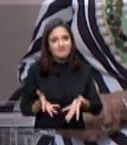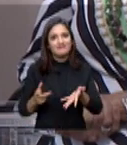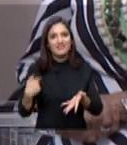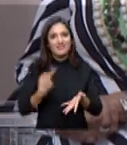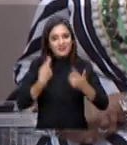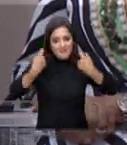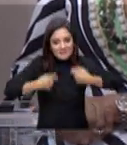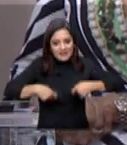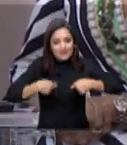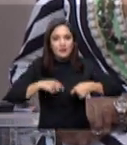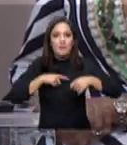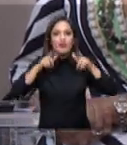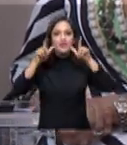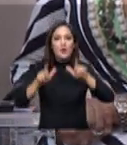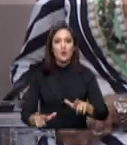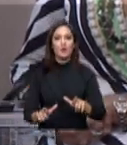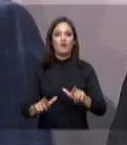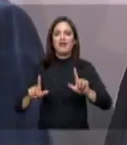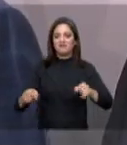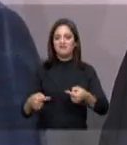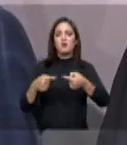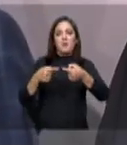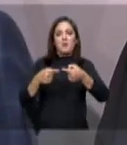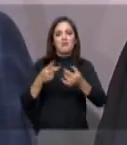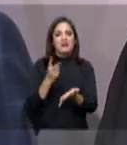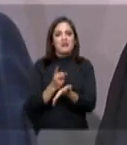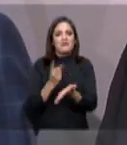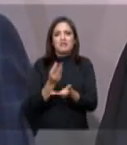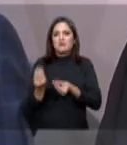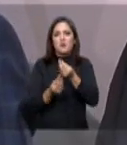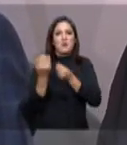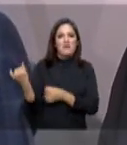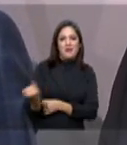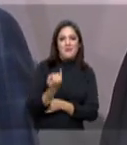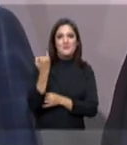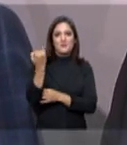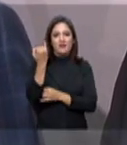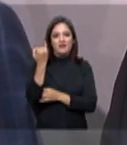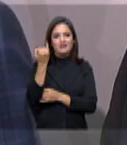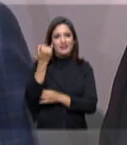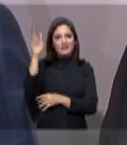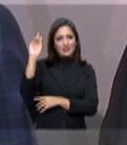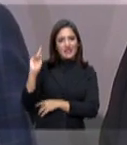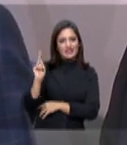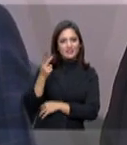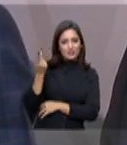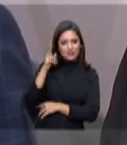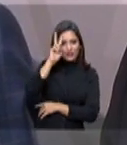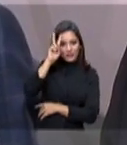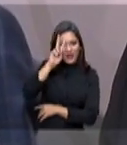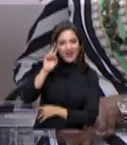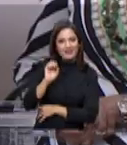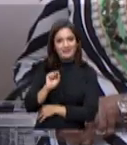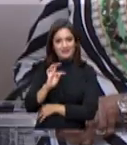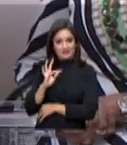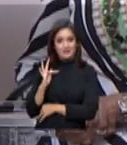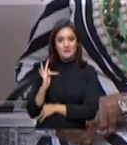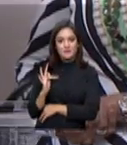conferir um espaço condizente à relevância constitucional da memória histórica da Suprema